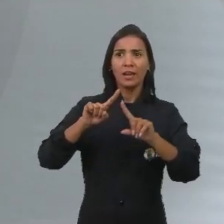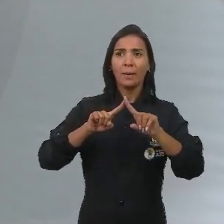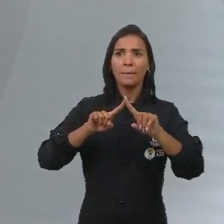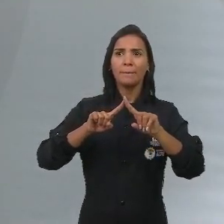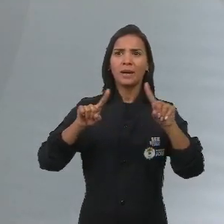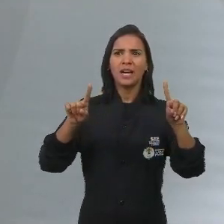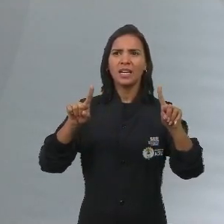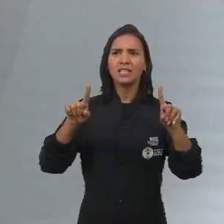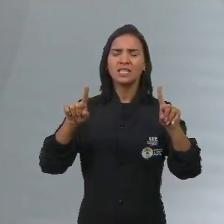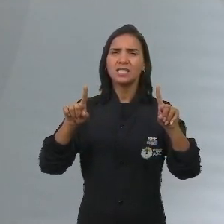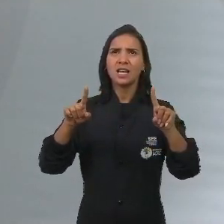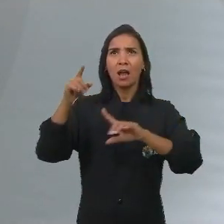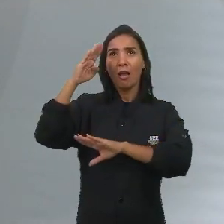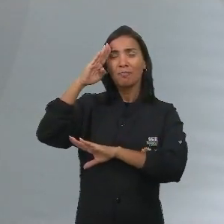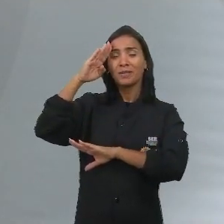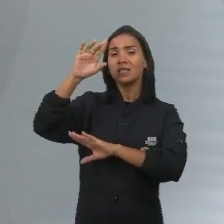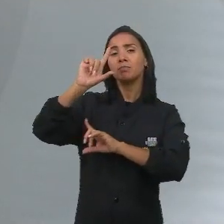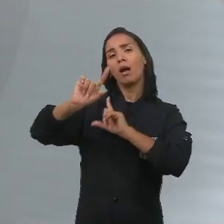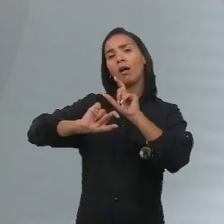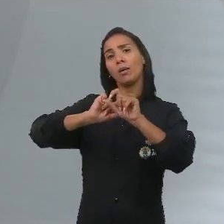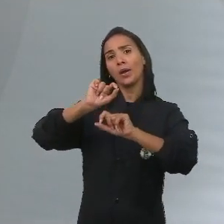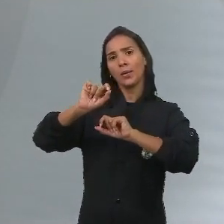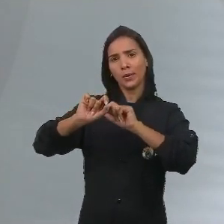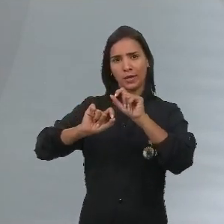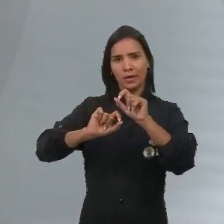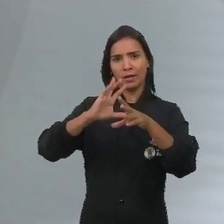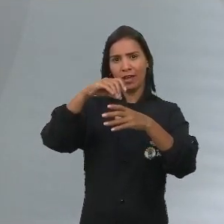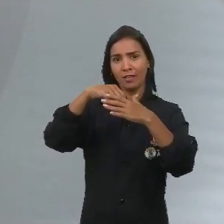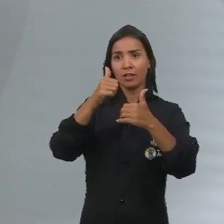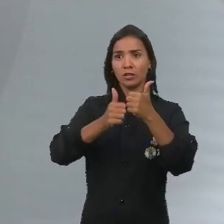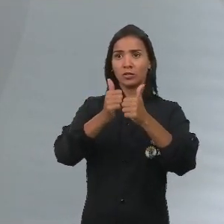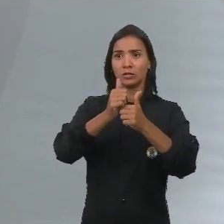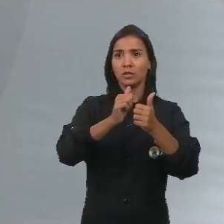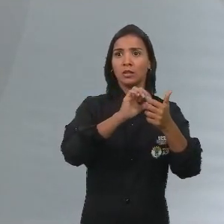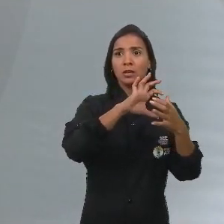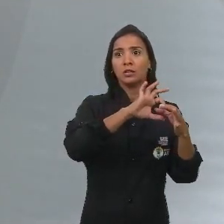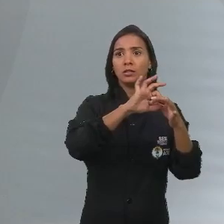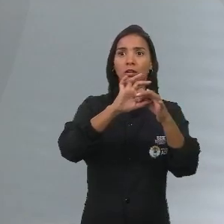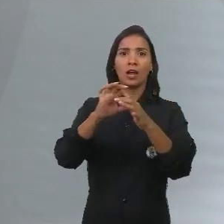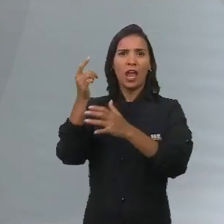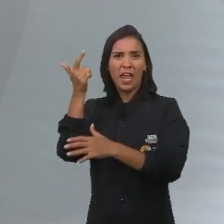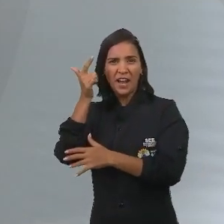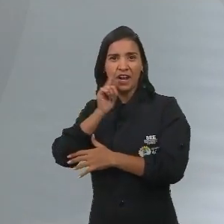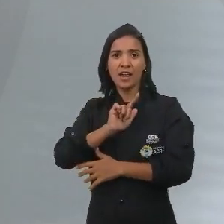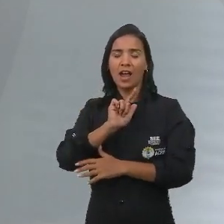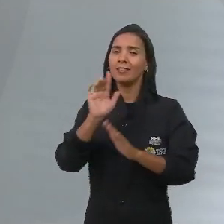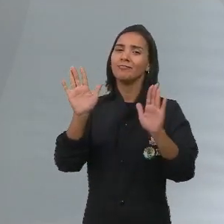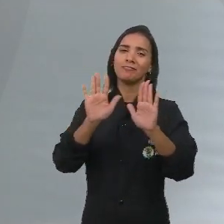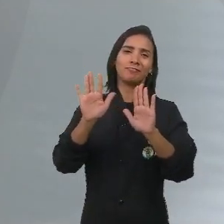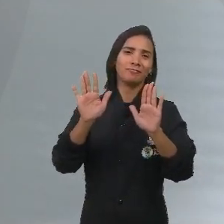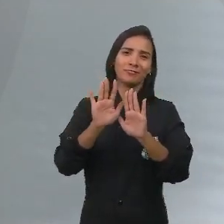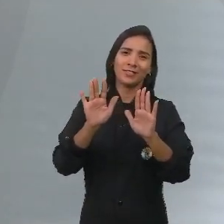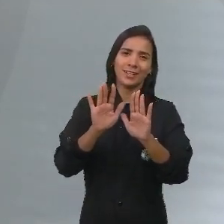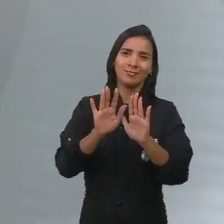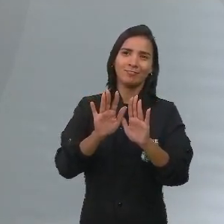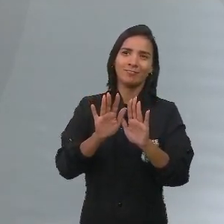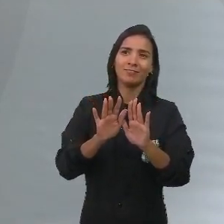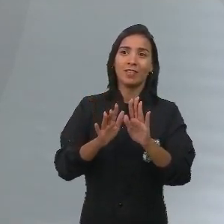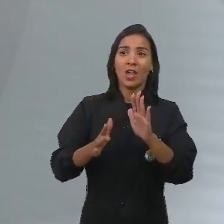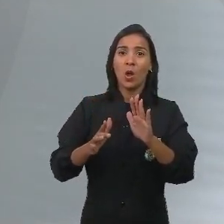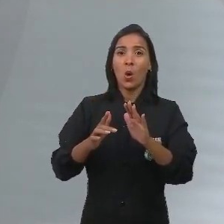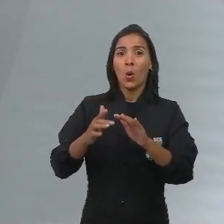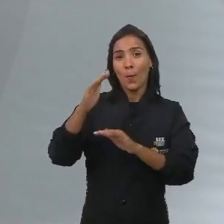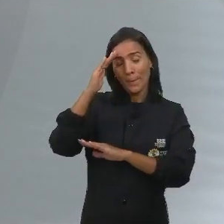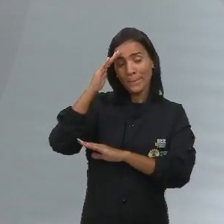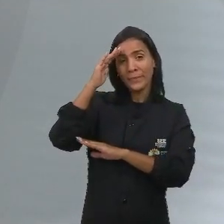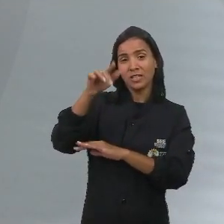aspecto primordial do esporte na escola é é ganhar é é é fazer com que a gente fique